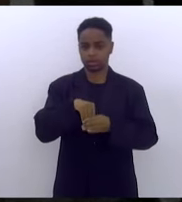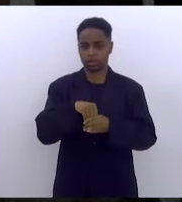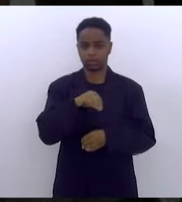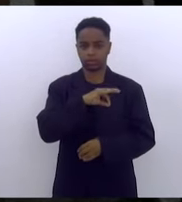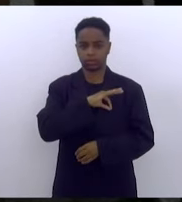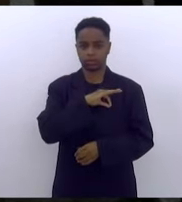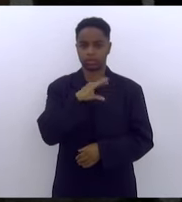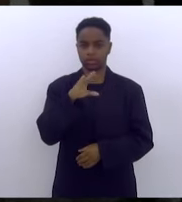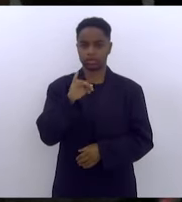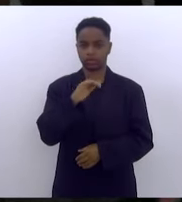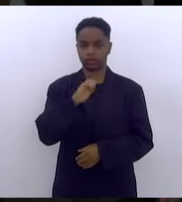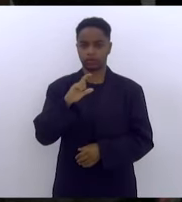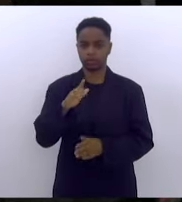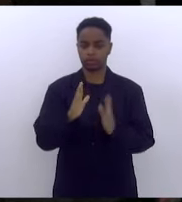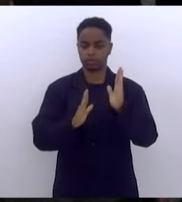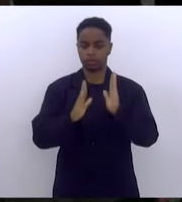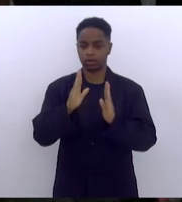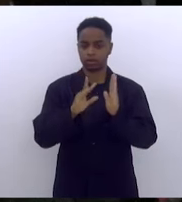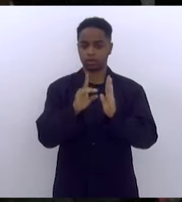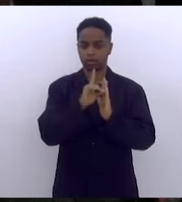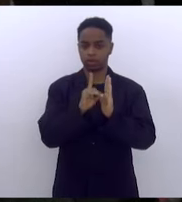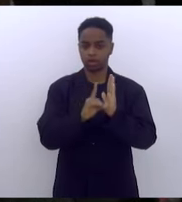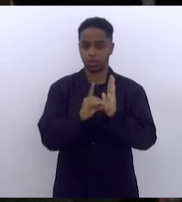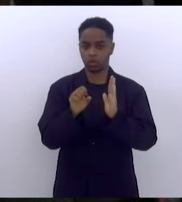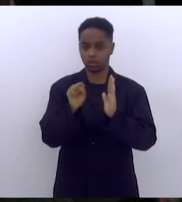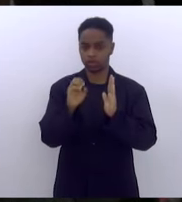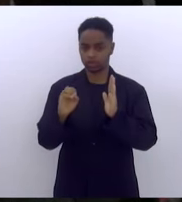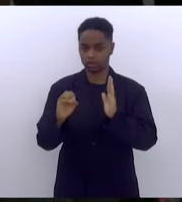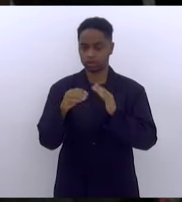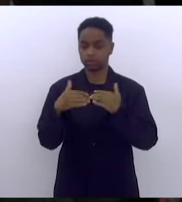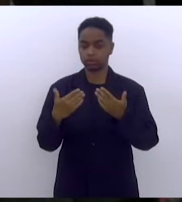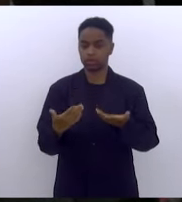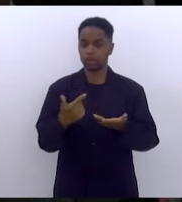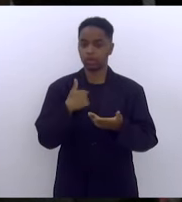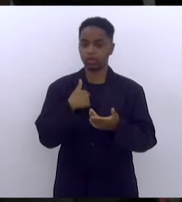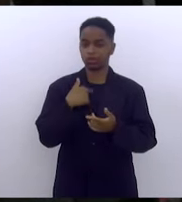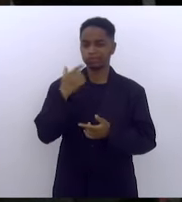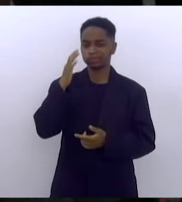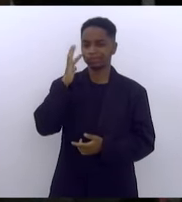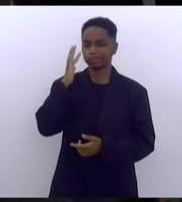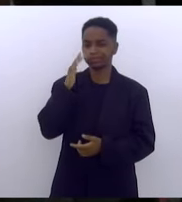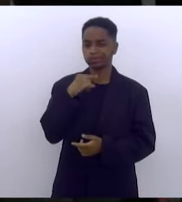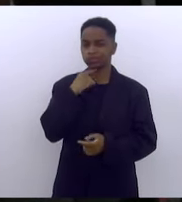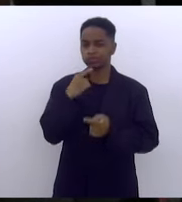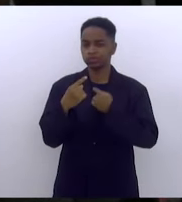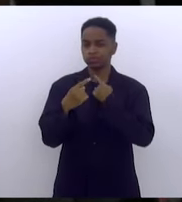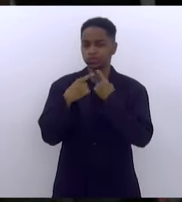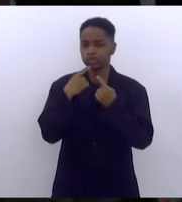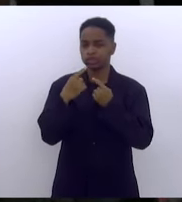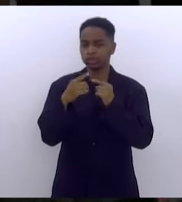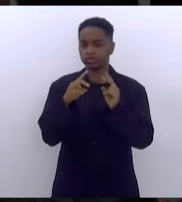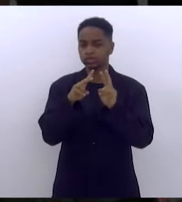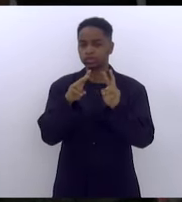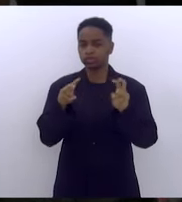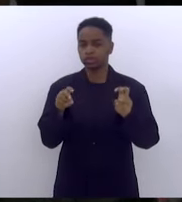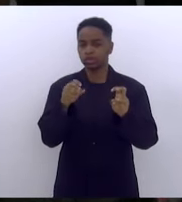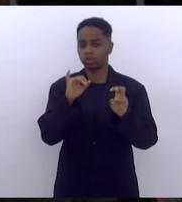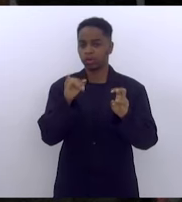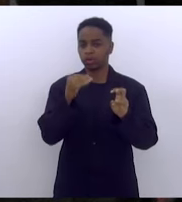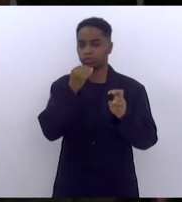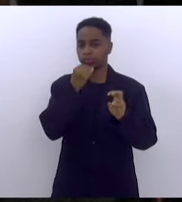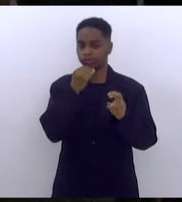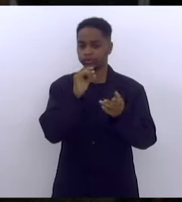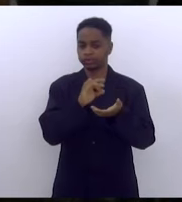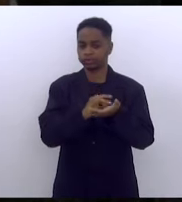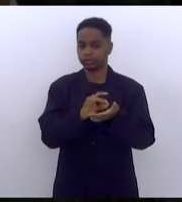na década de 80. Eu tenho dúvidas quanto à oportunidade do projeto, mas eu